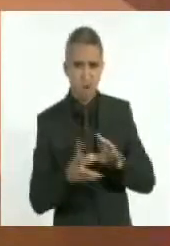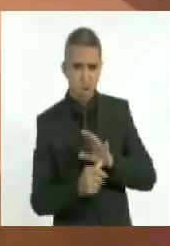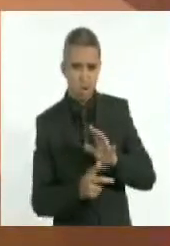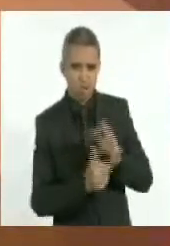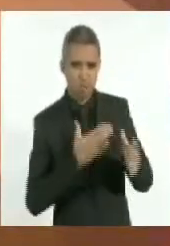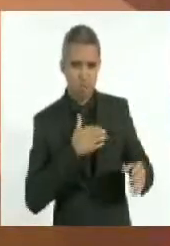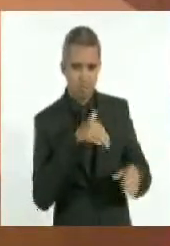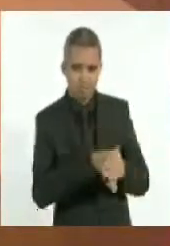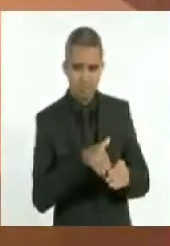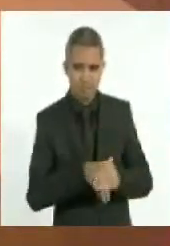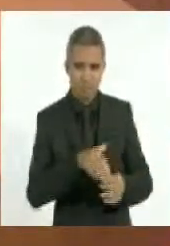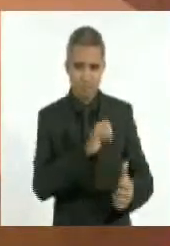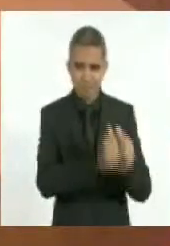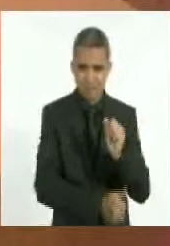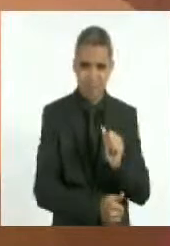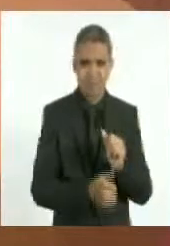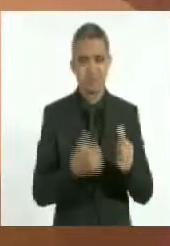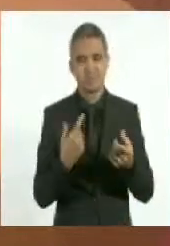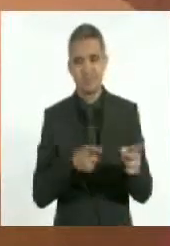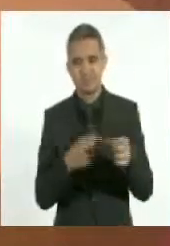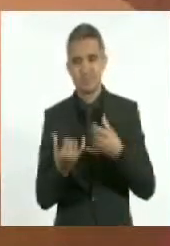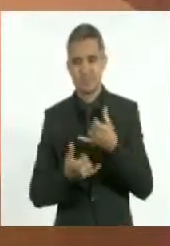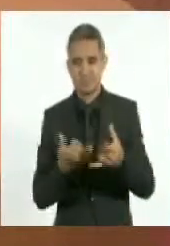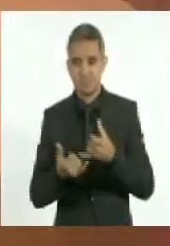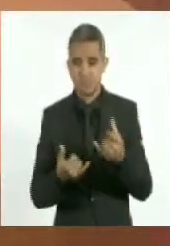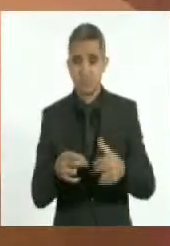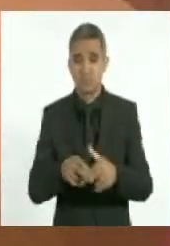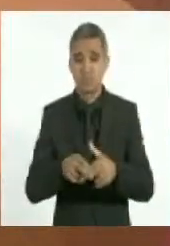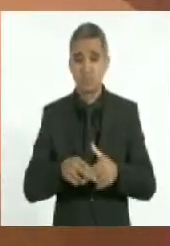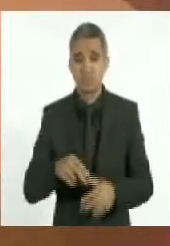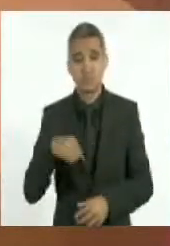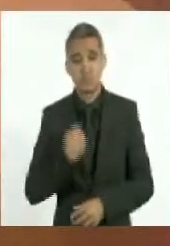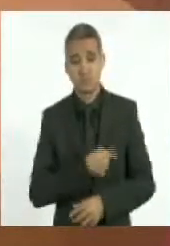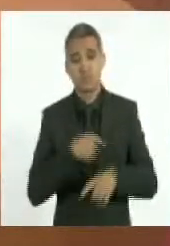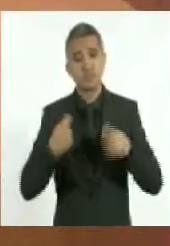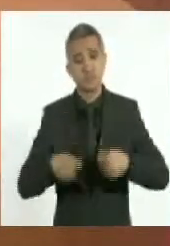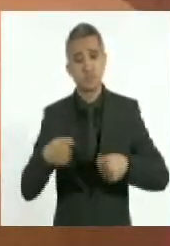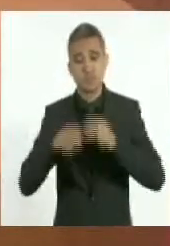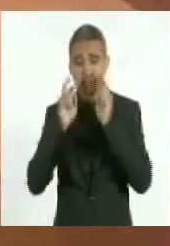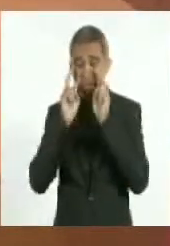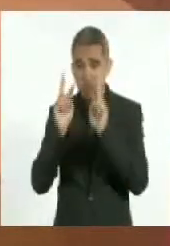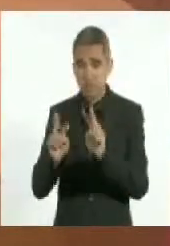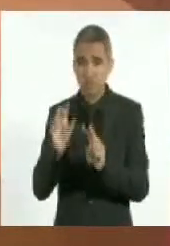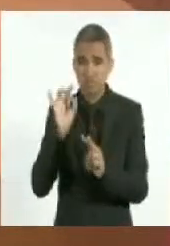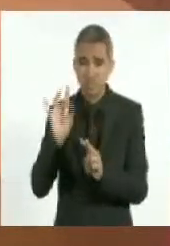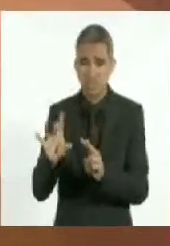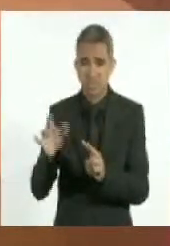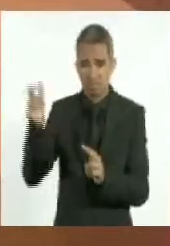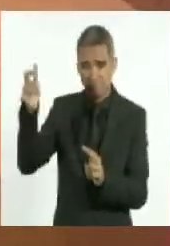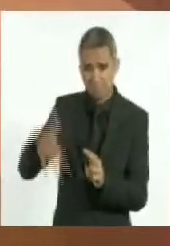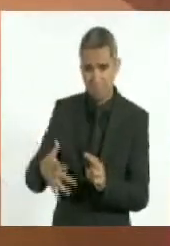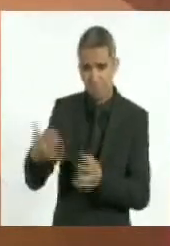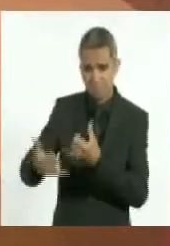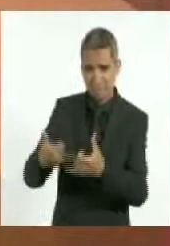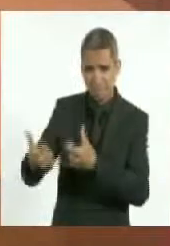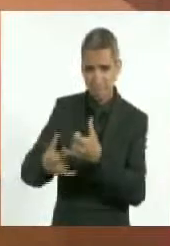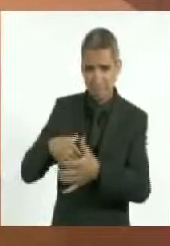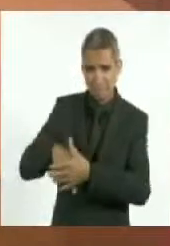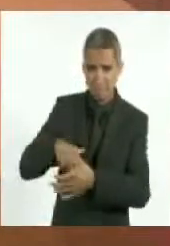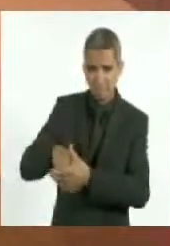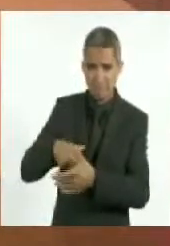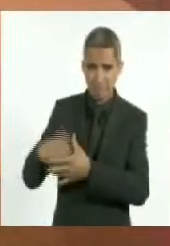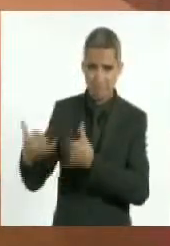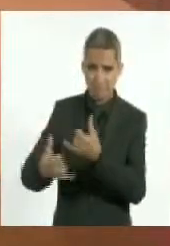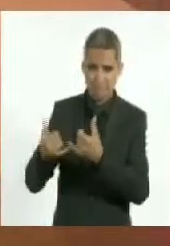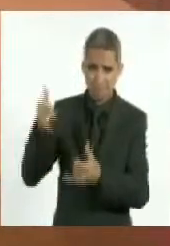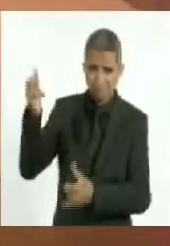foi presidente do Imperatriz. Então, nós temos que ver hoje o futebol não só como lazer e diversão. Presidente Humberto Coutinho, todas aquelas pessoas no jogo